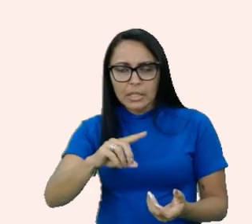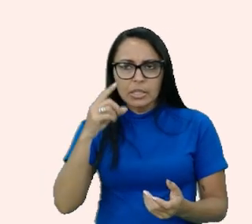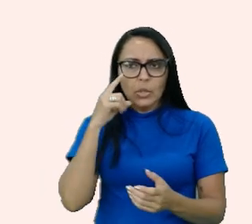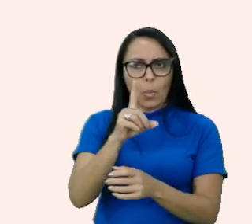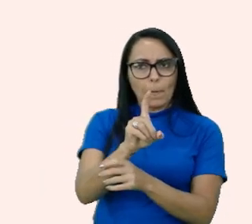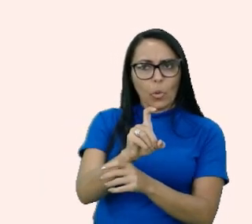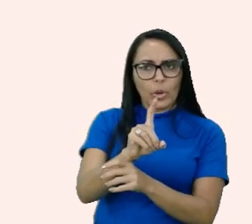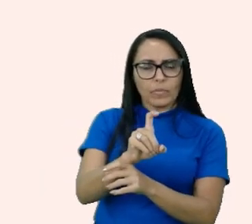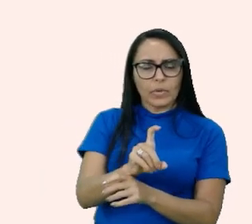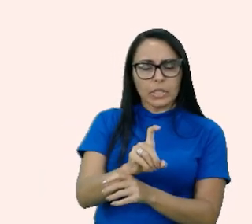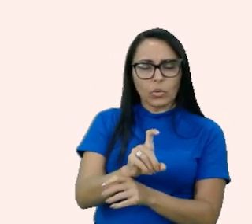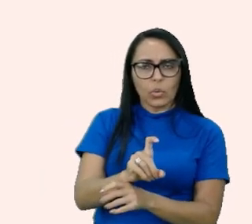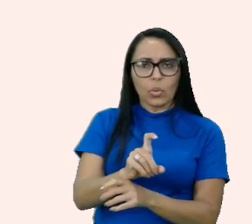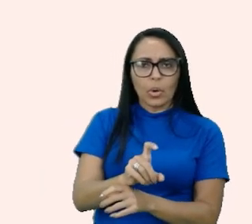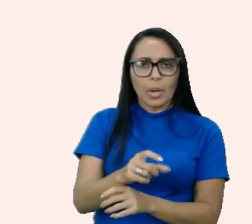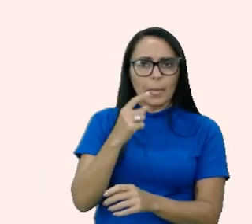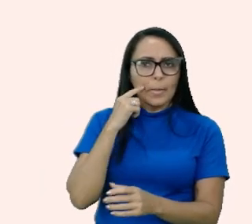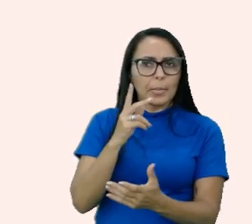permanecer ligado